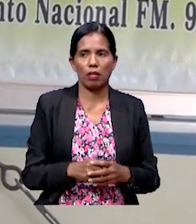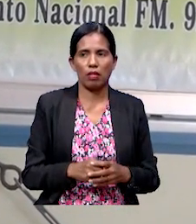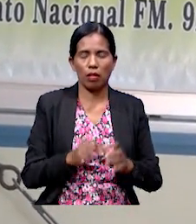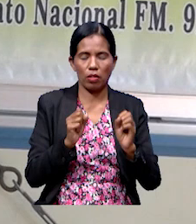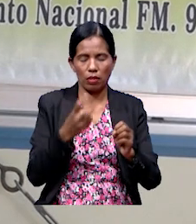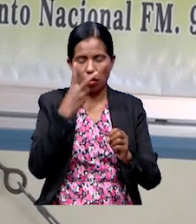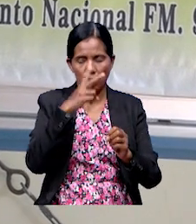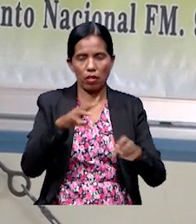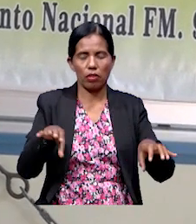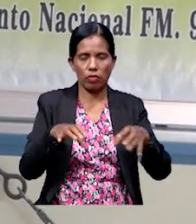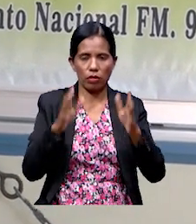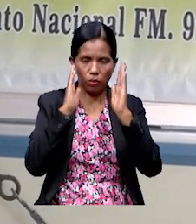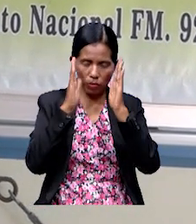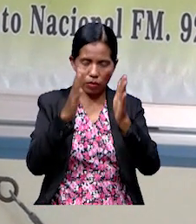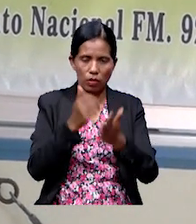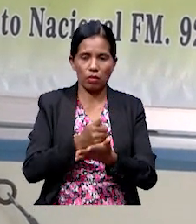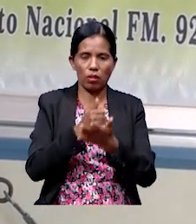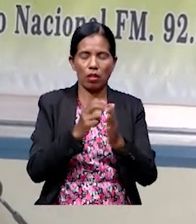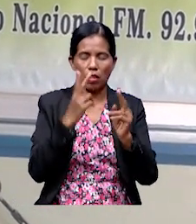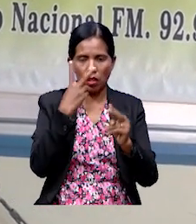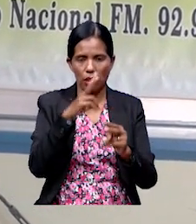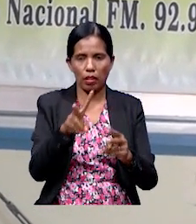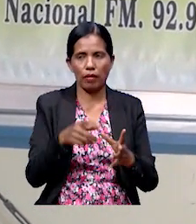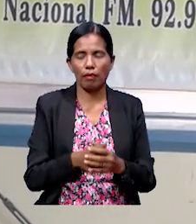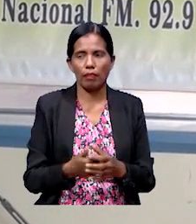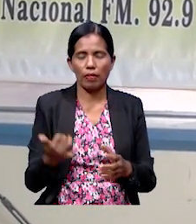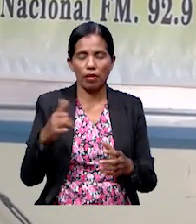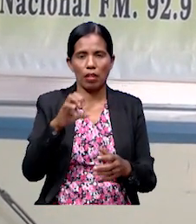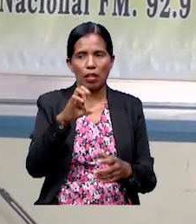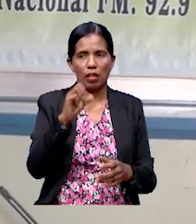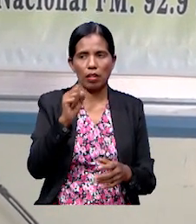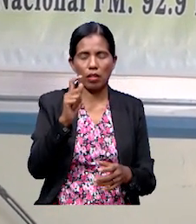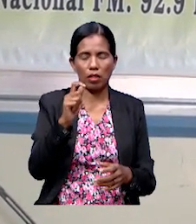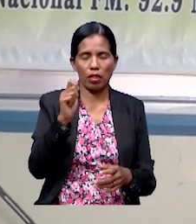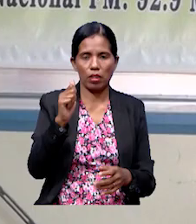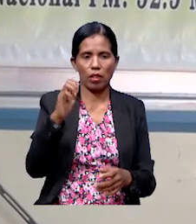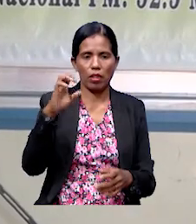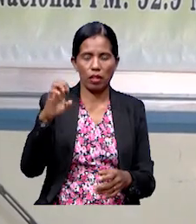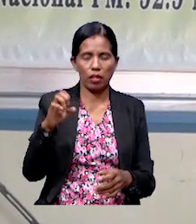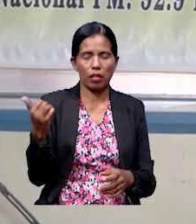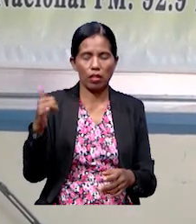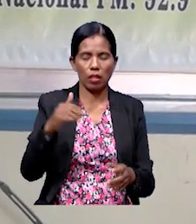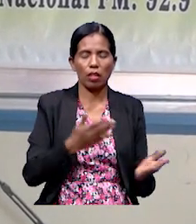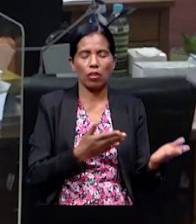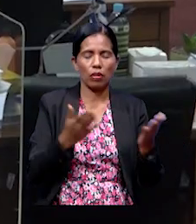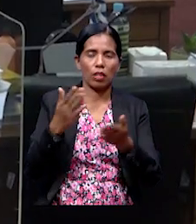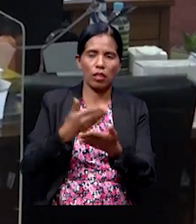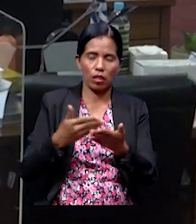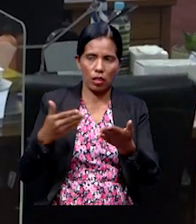maximize a supervisão. Antes de estar ser lorização sensitivo ser na Bahia, fatin